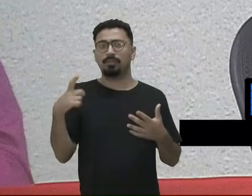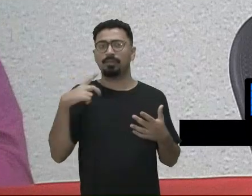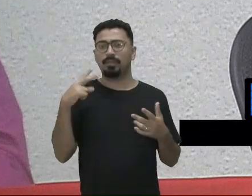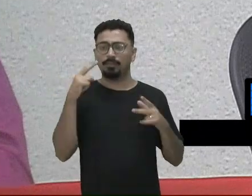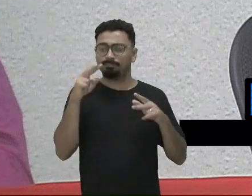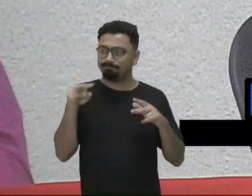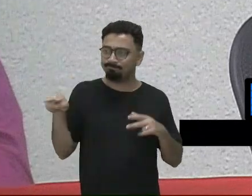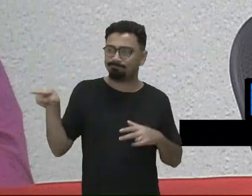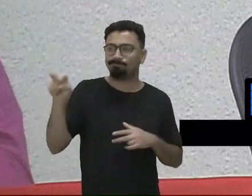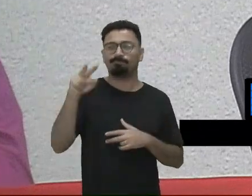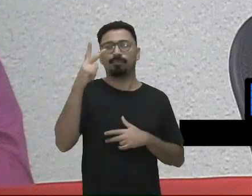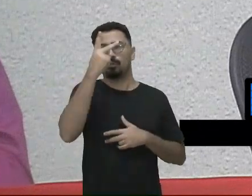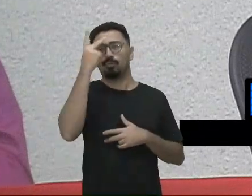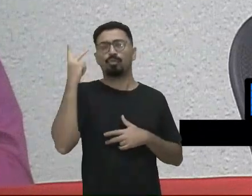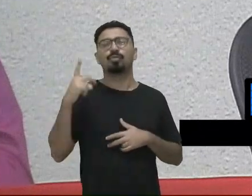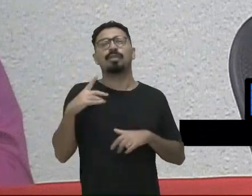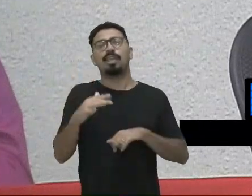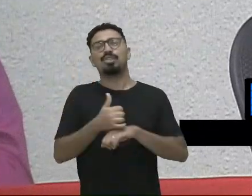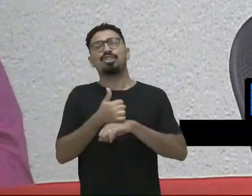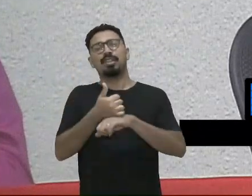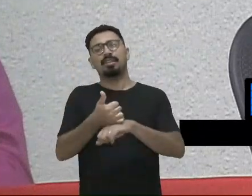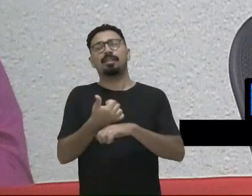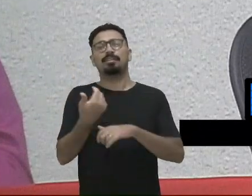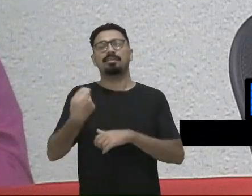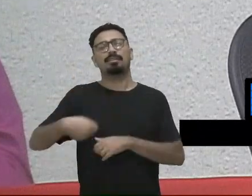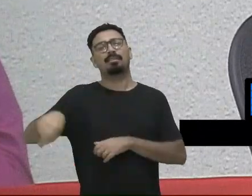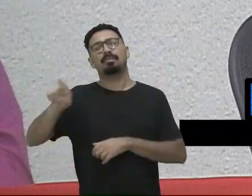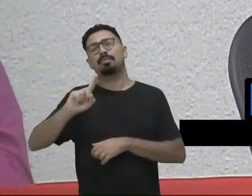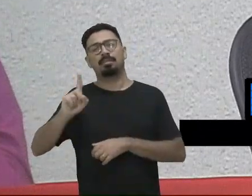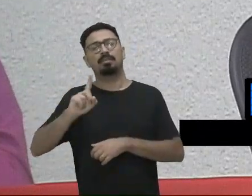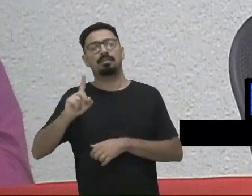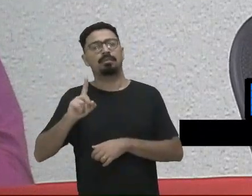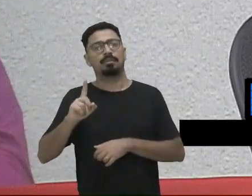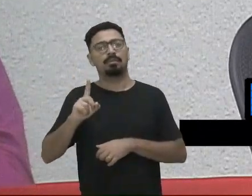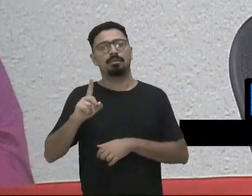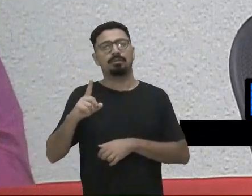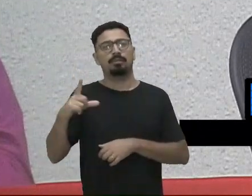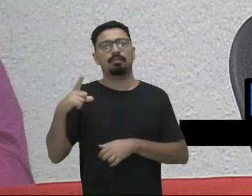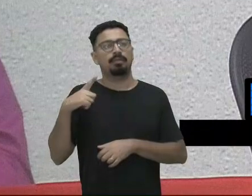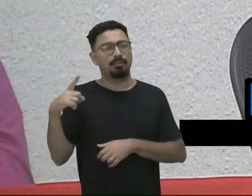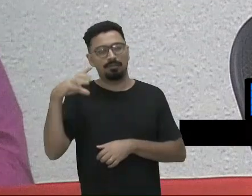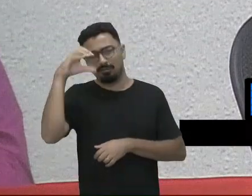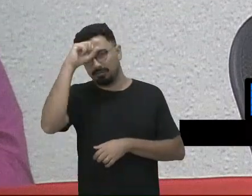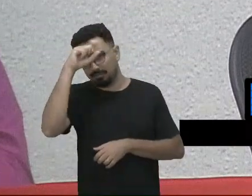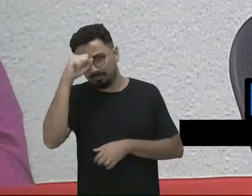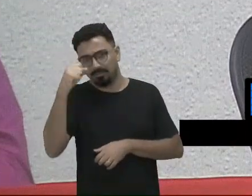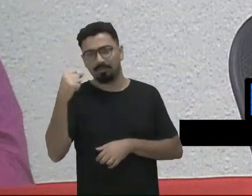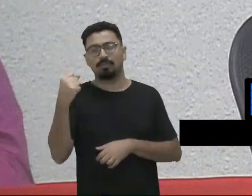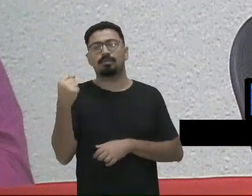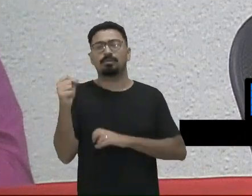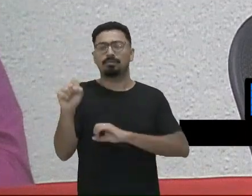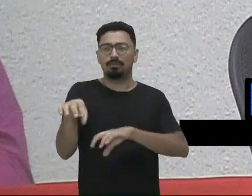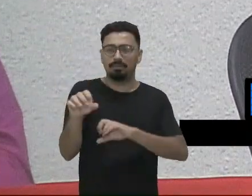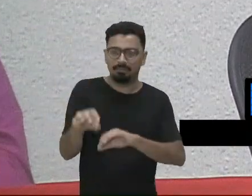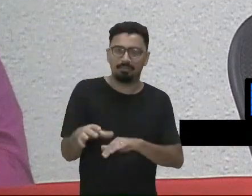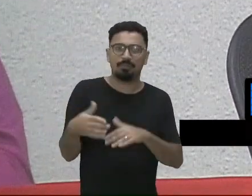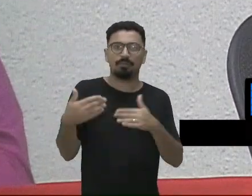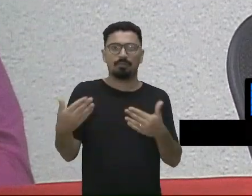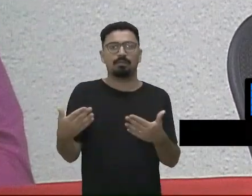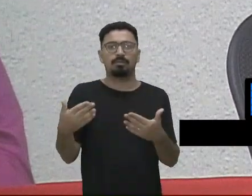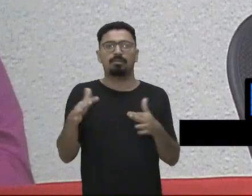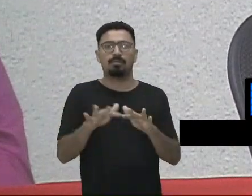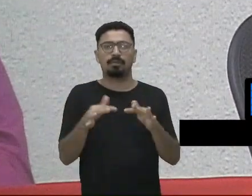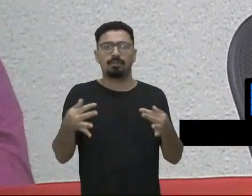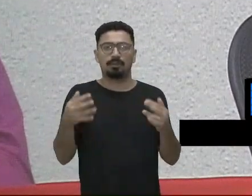outro com dignidade, não precisaria de tanto, de letramento, escolaridade. Às vezes o